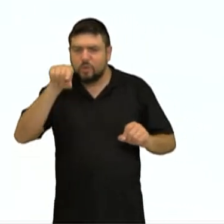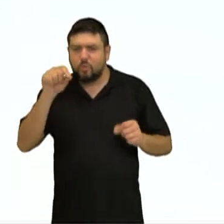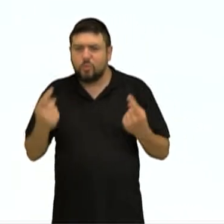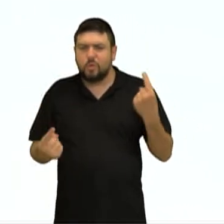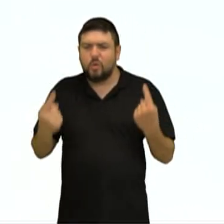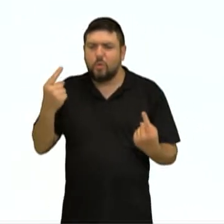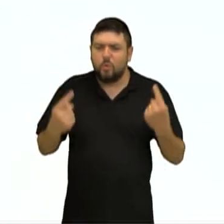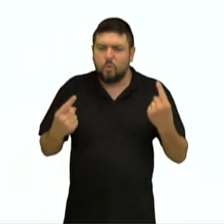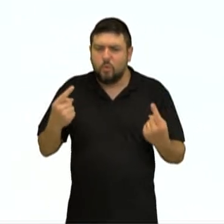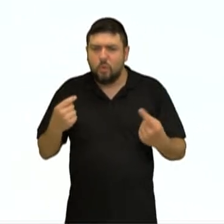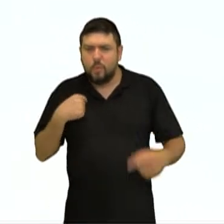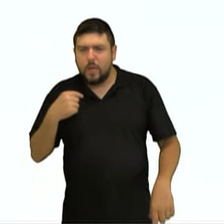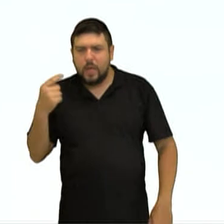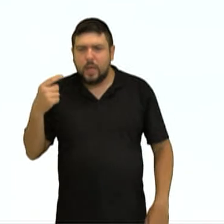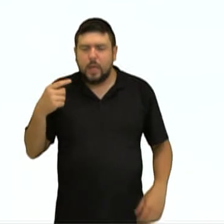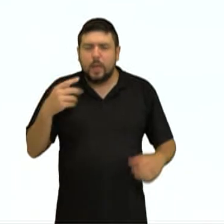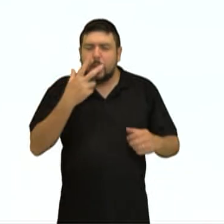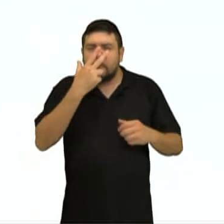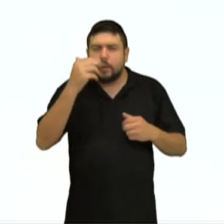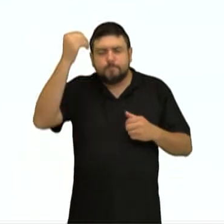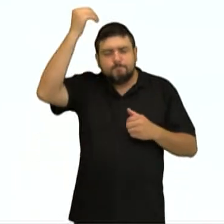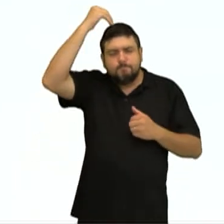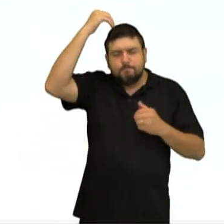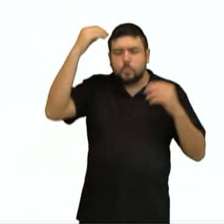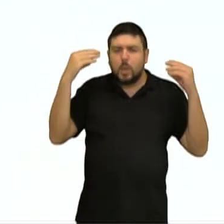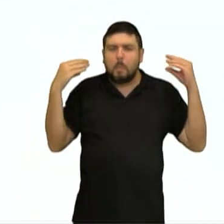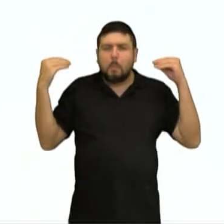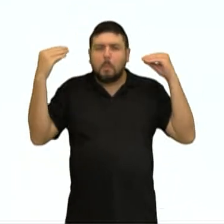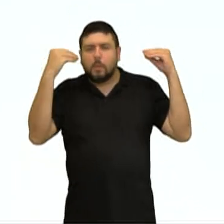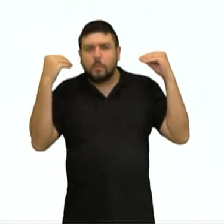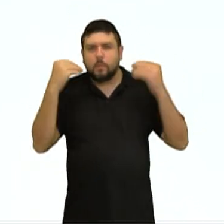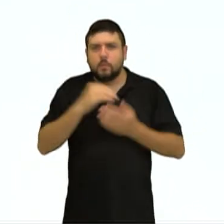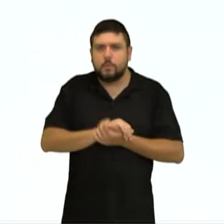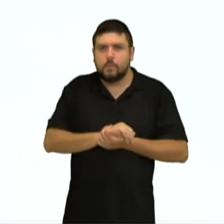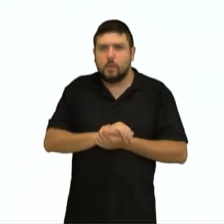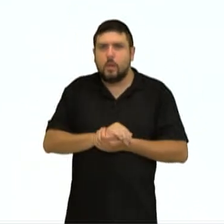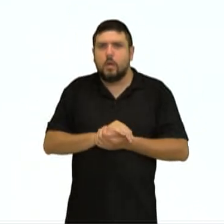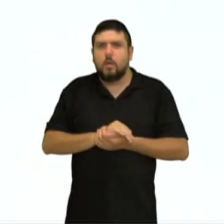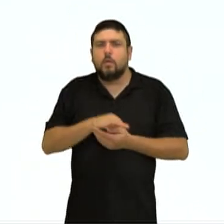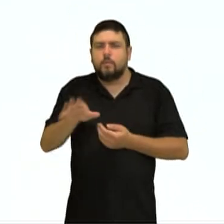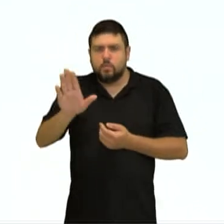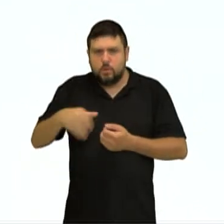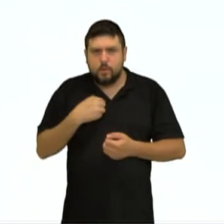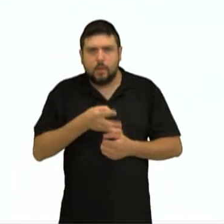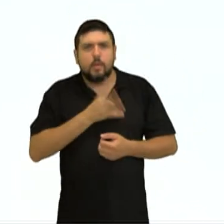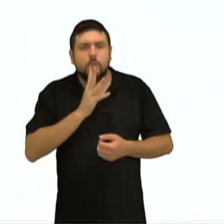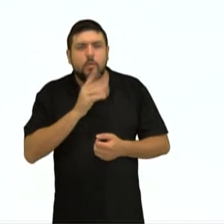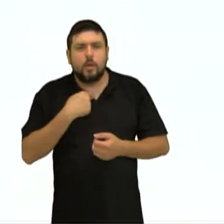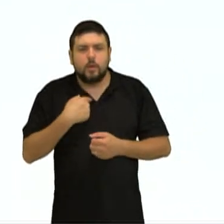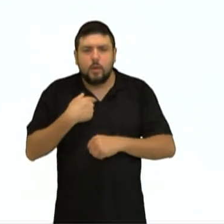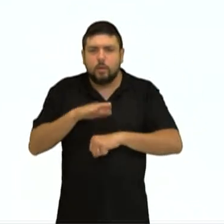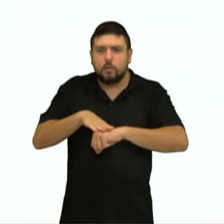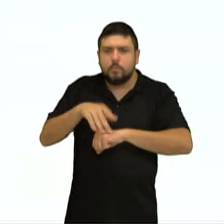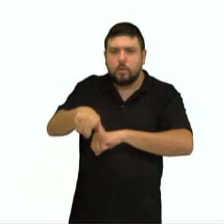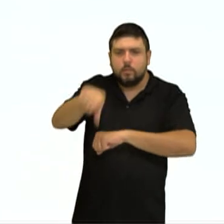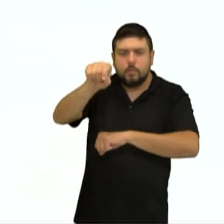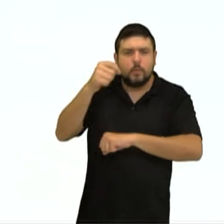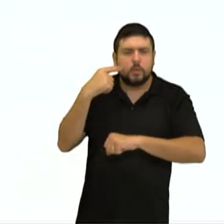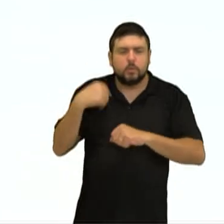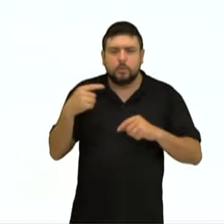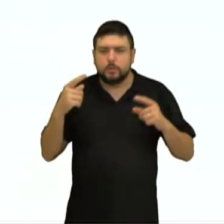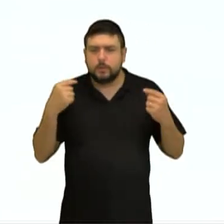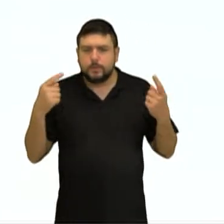ali soprando alternativas para o personagem. Então, você já viu essa cena. A personagem precisa decidir entre duas